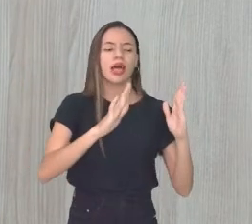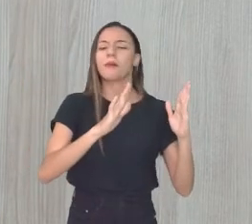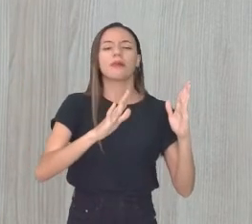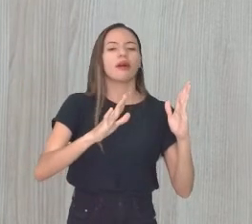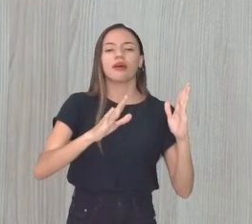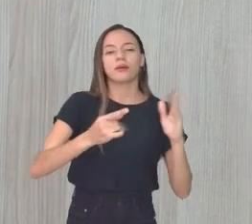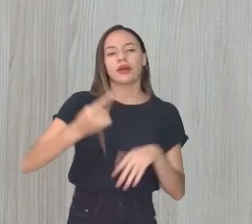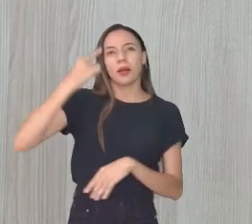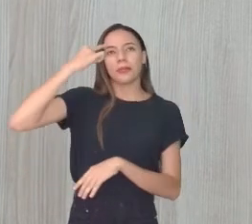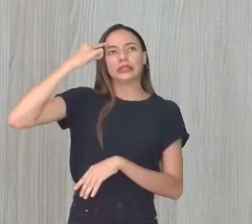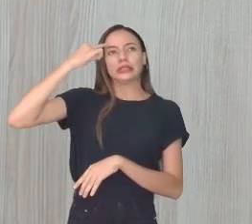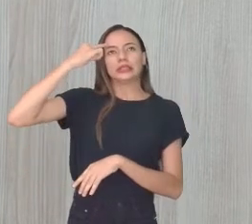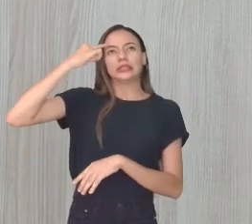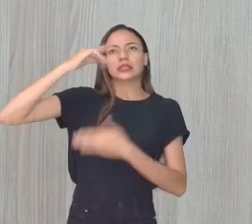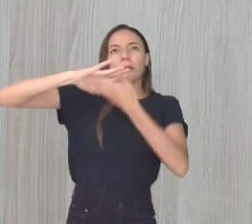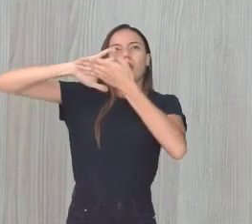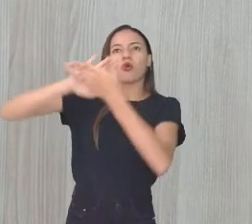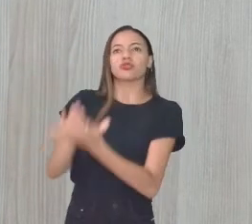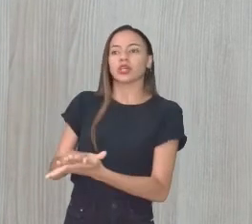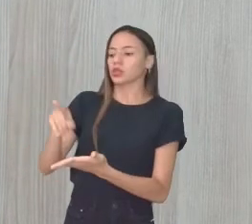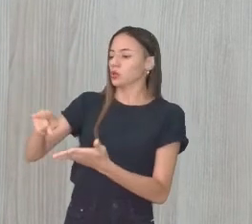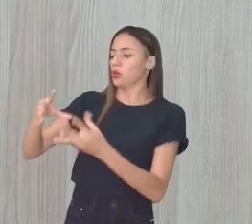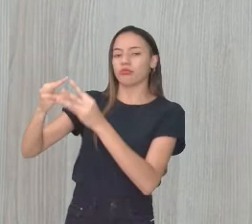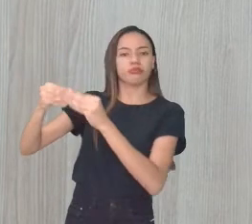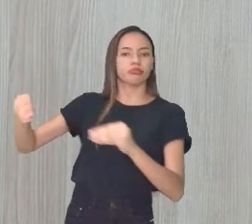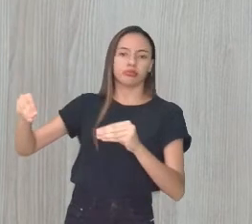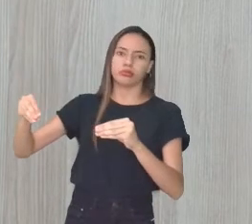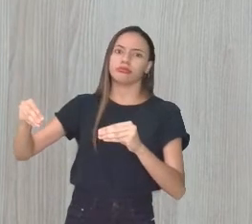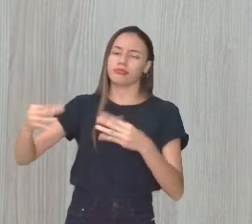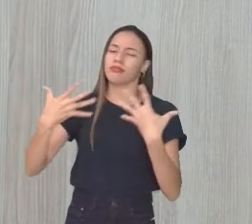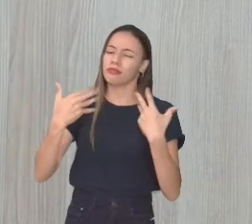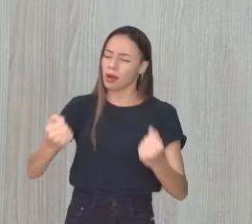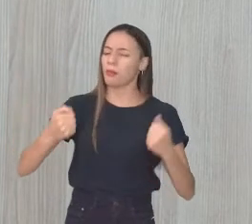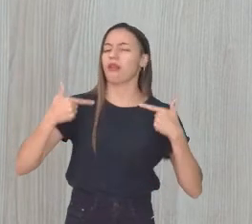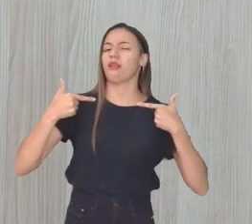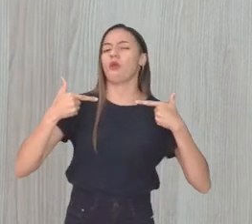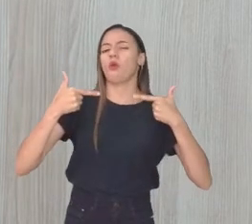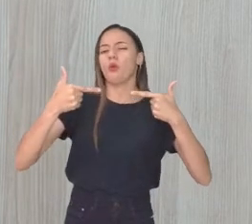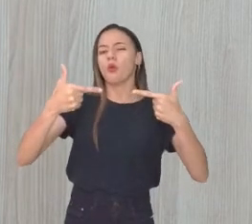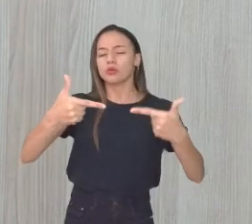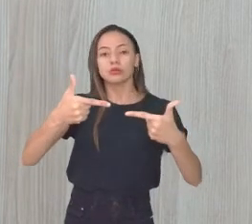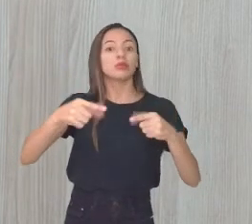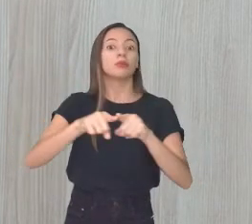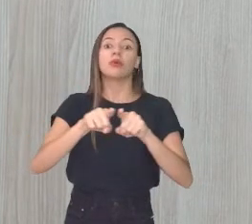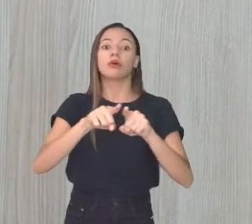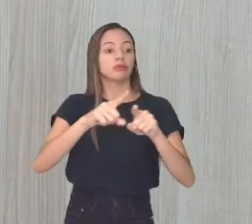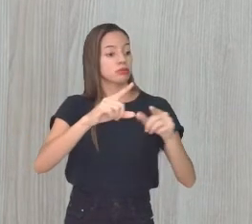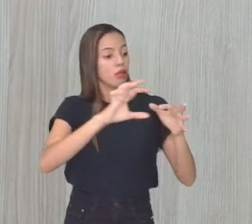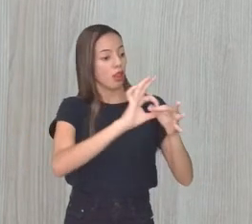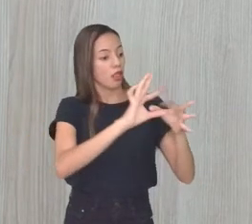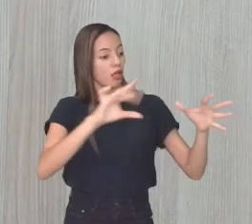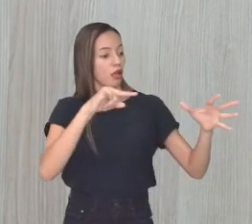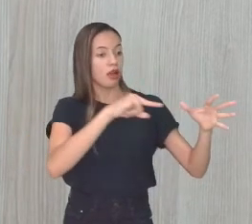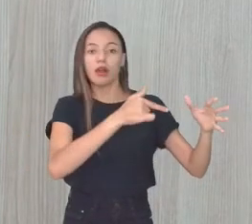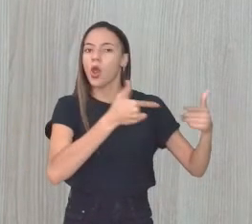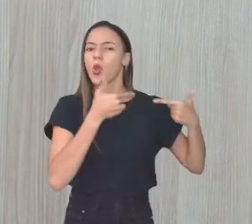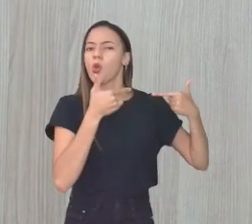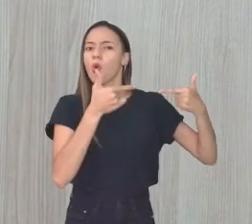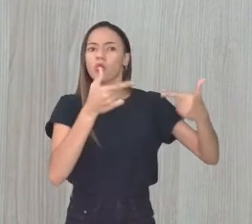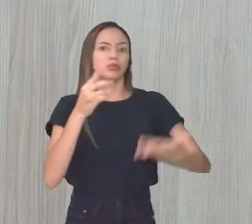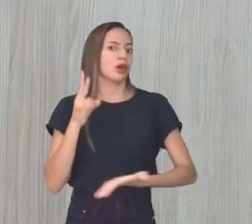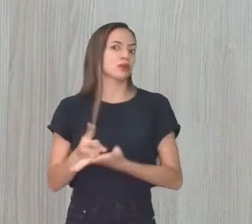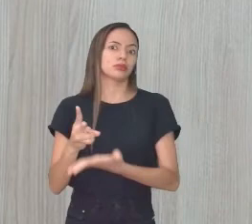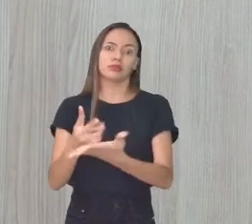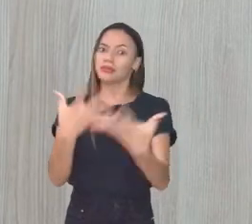esse preconceito, né? Vamos embora na luta, que liberdade é uma luta constante, viu? Então Sim.